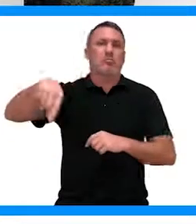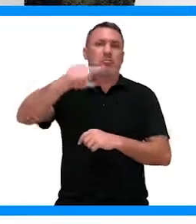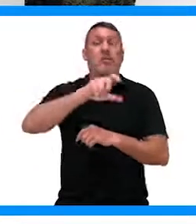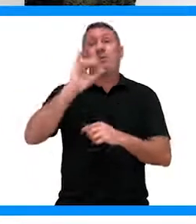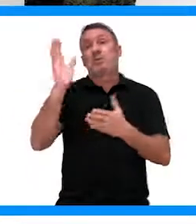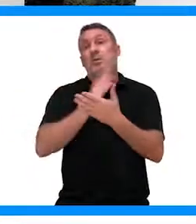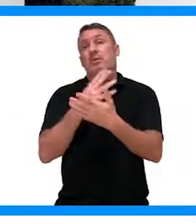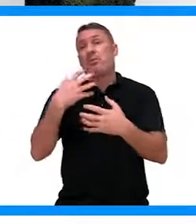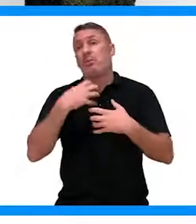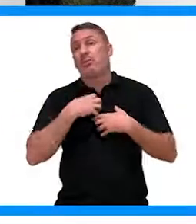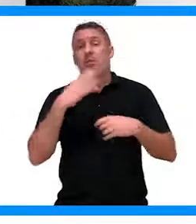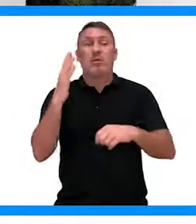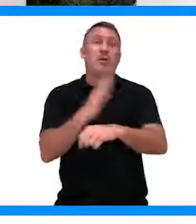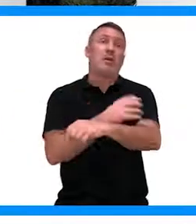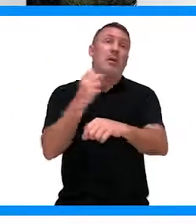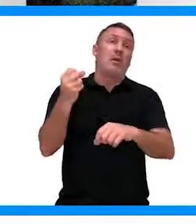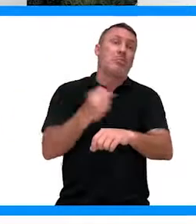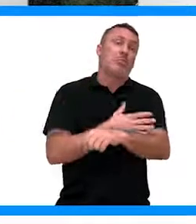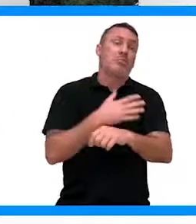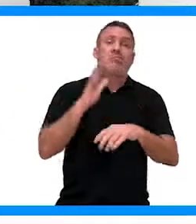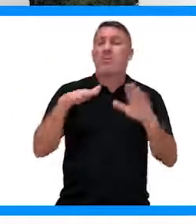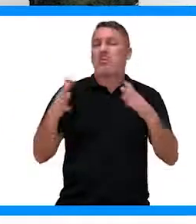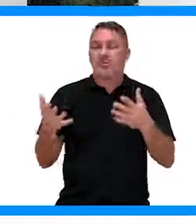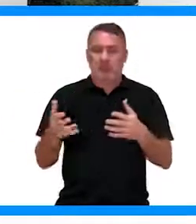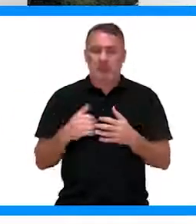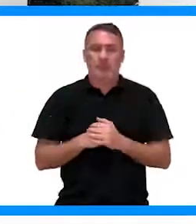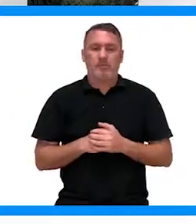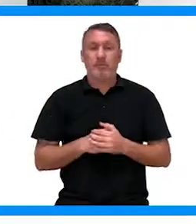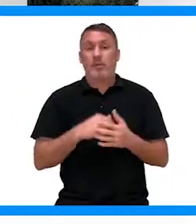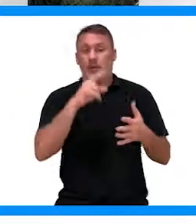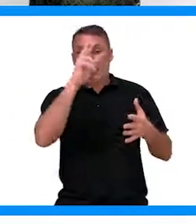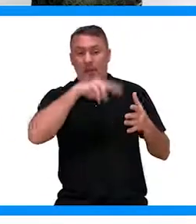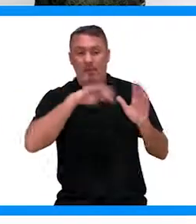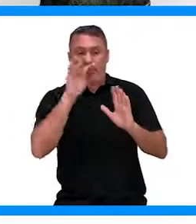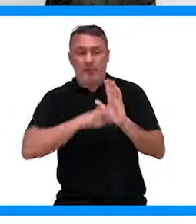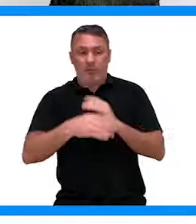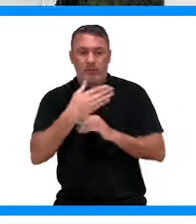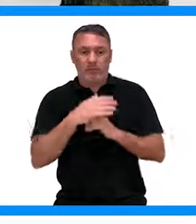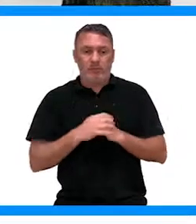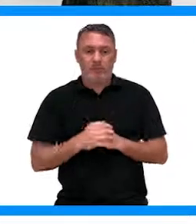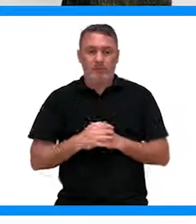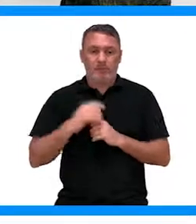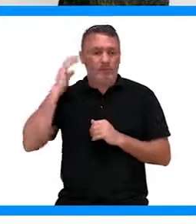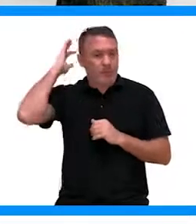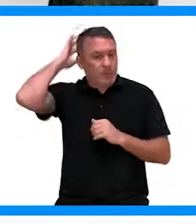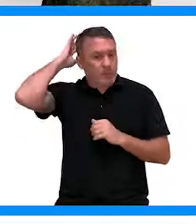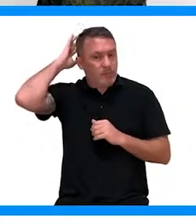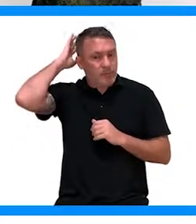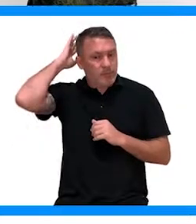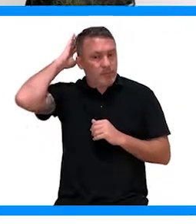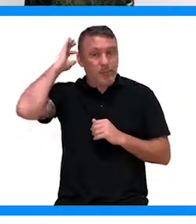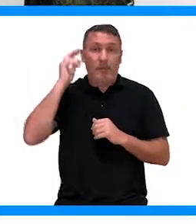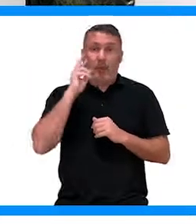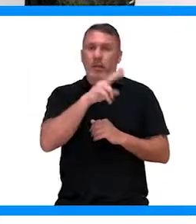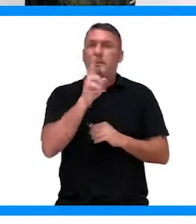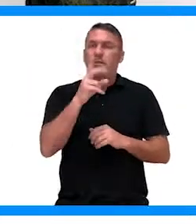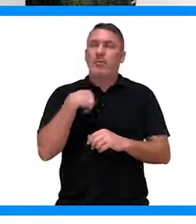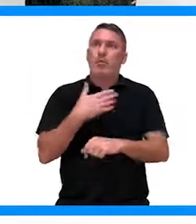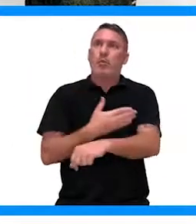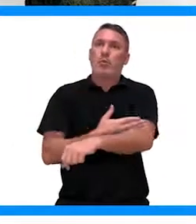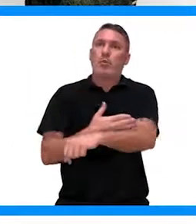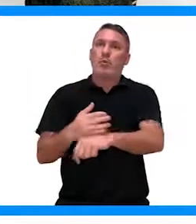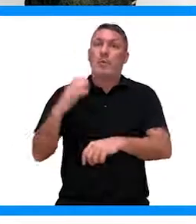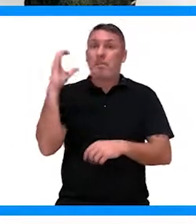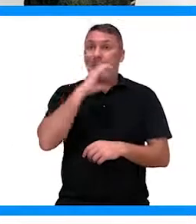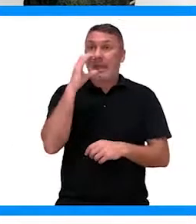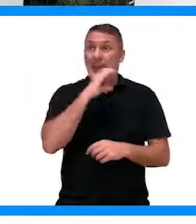é emocionar aquele que está assistindo ou lendo, né? Então vamos ler esse texto aqui. Tomado pela costumeira